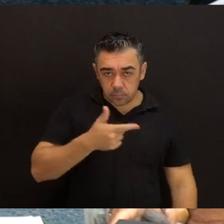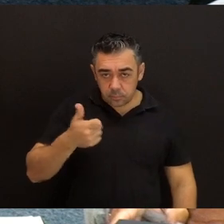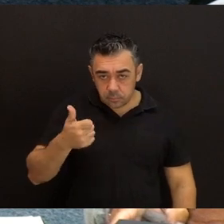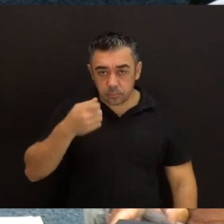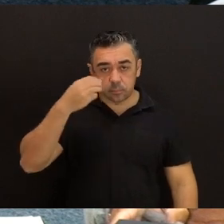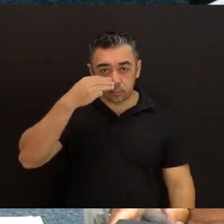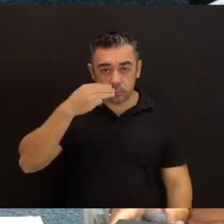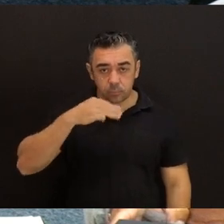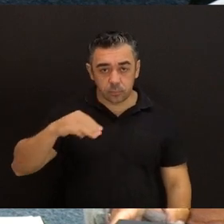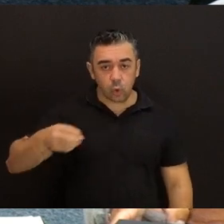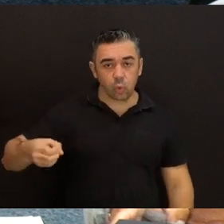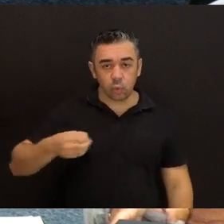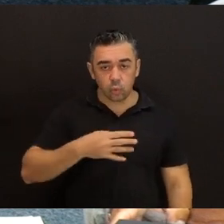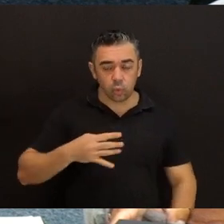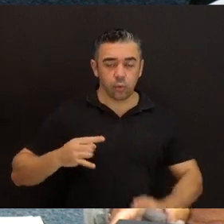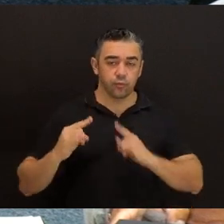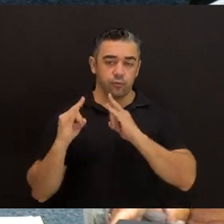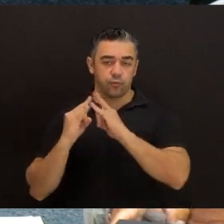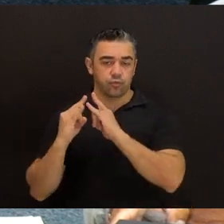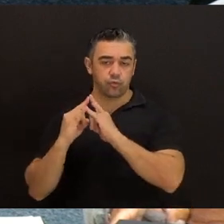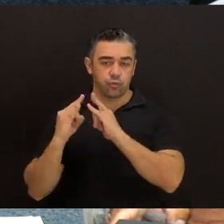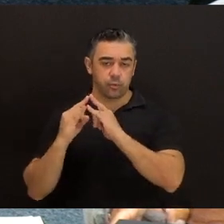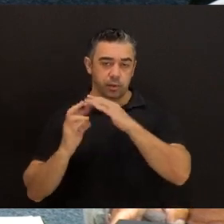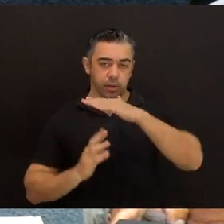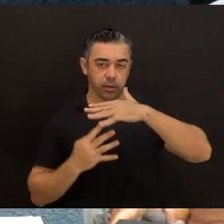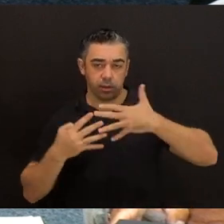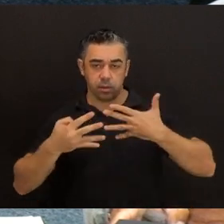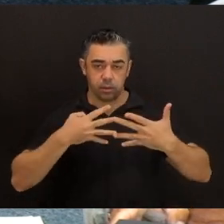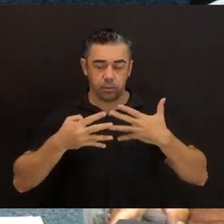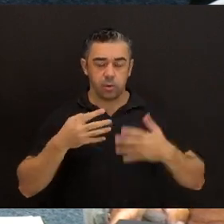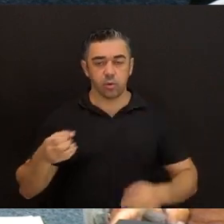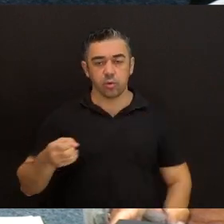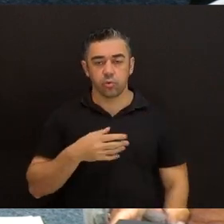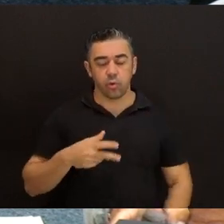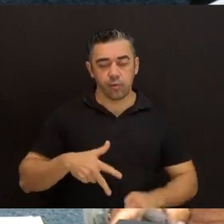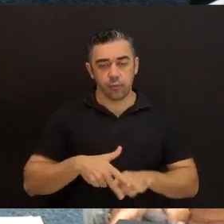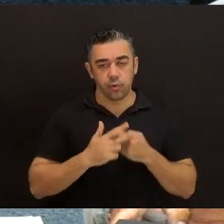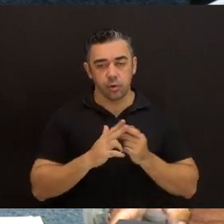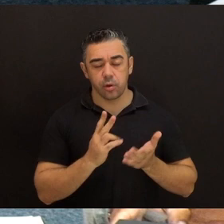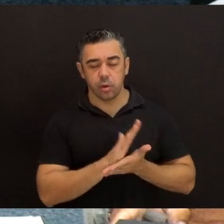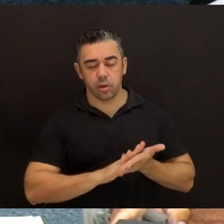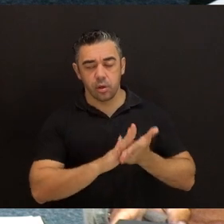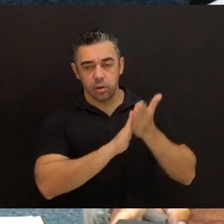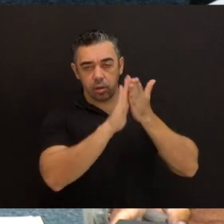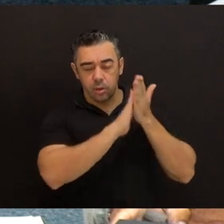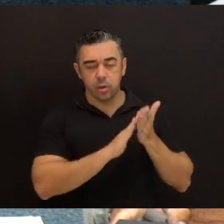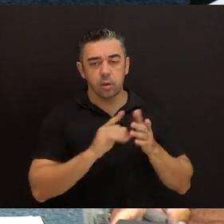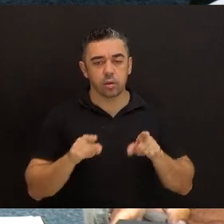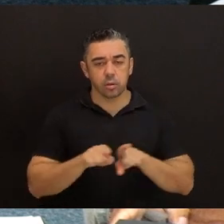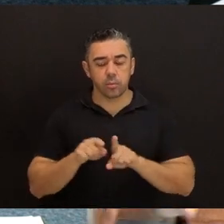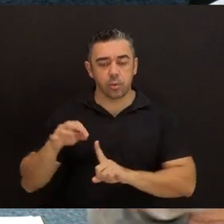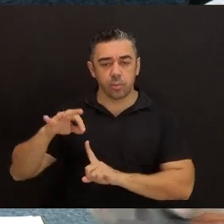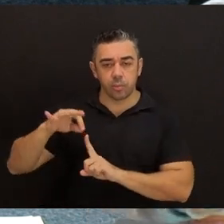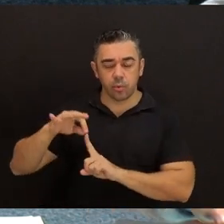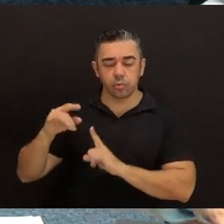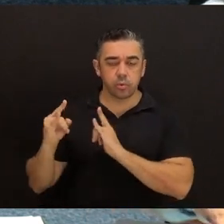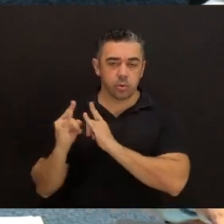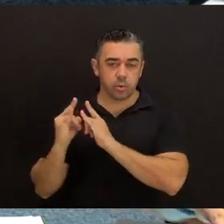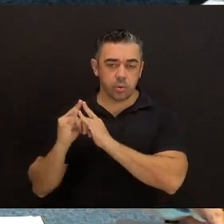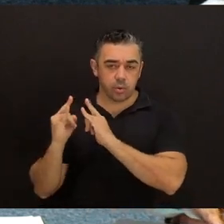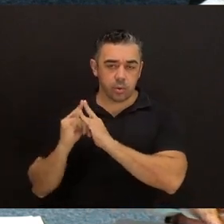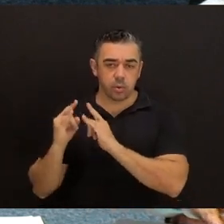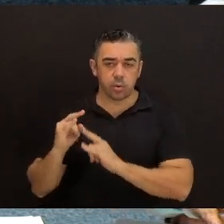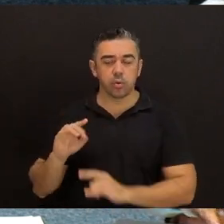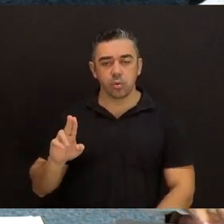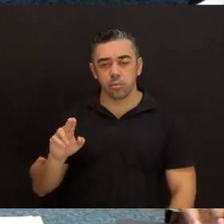do novo Terminal Afonso Pena e por aí vai a nova reforma vai ser reformado ali a UBS do Afonso Pena também vai